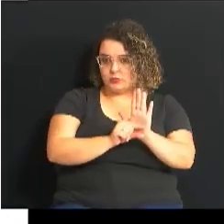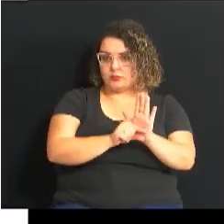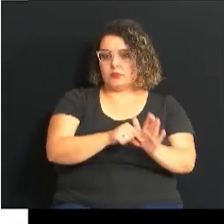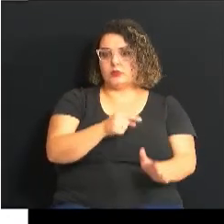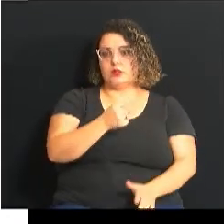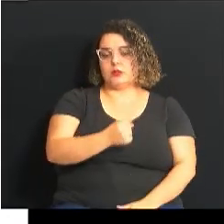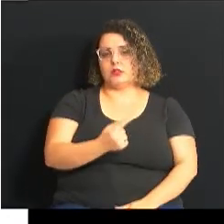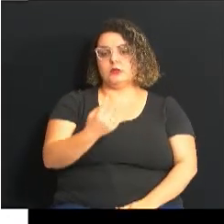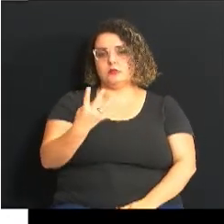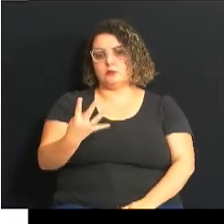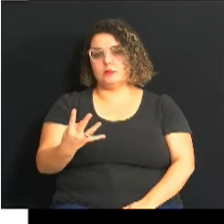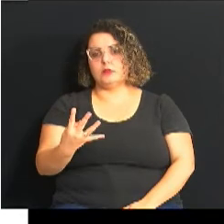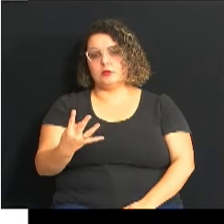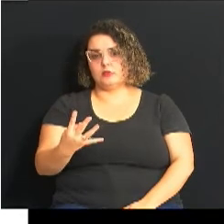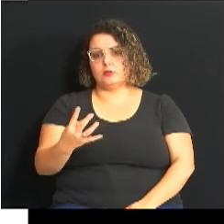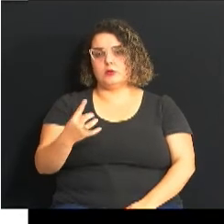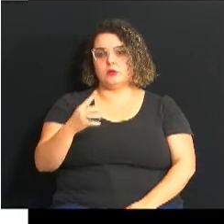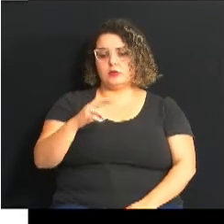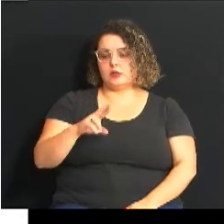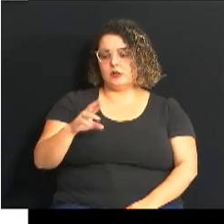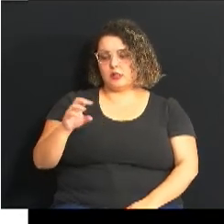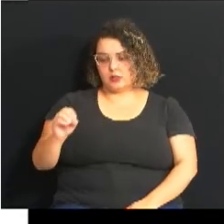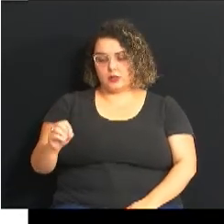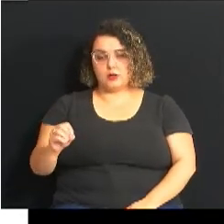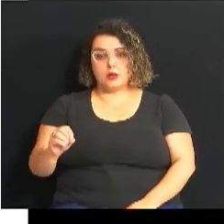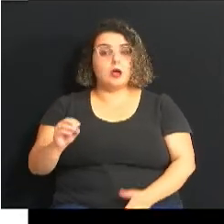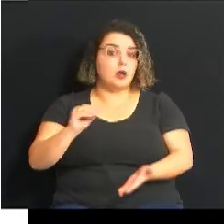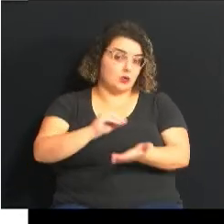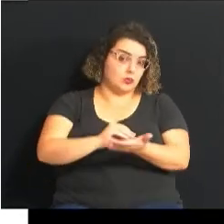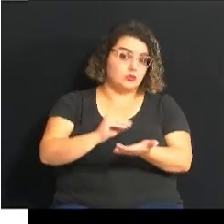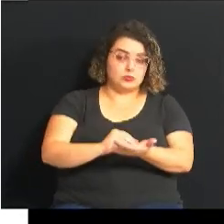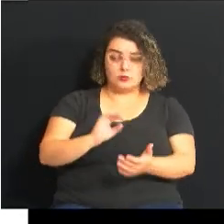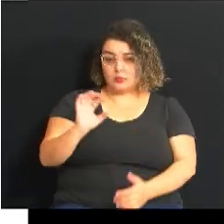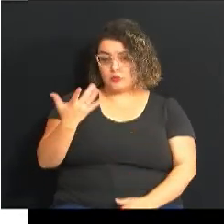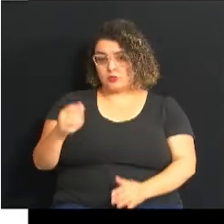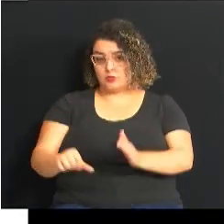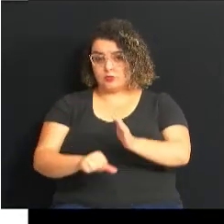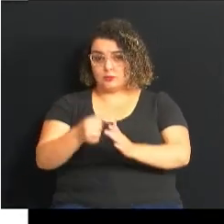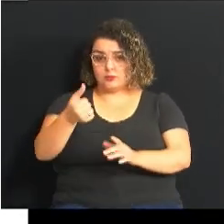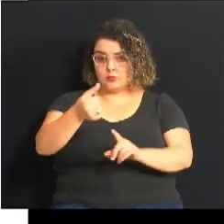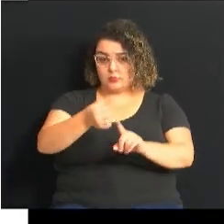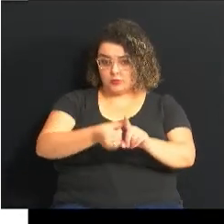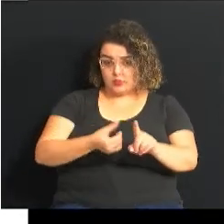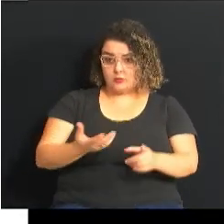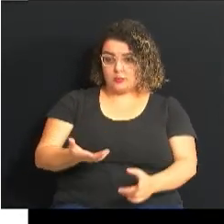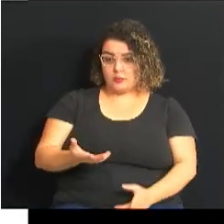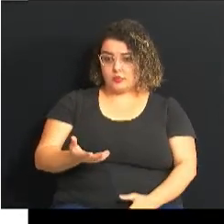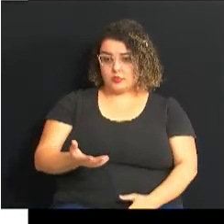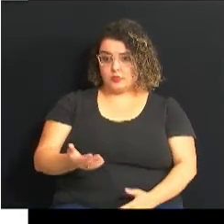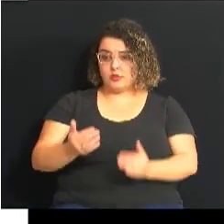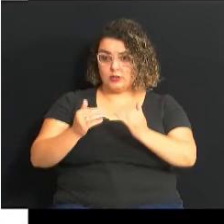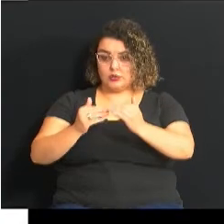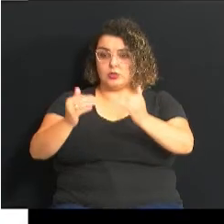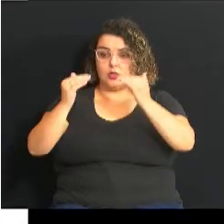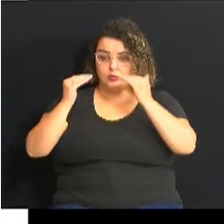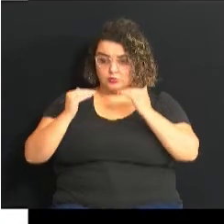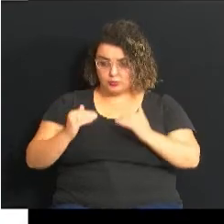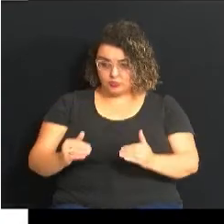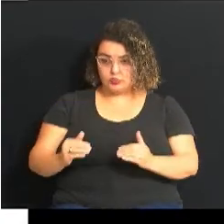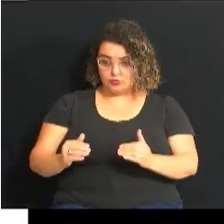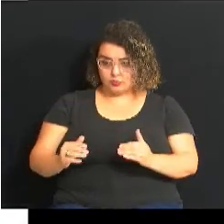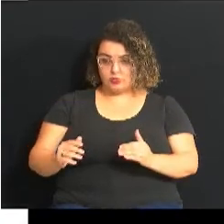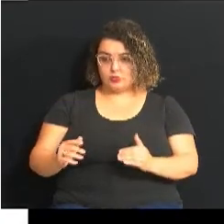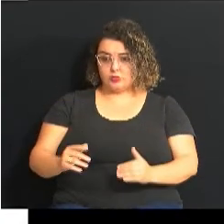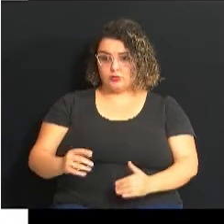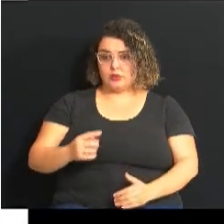reunião ordinária, a última que aconteceu ainda no primeiro semestre. E isso, olha, já no de baixo, que é o projeto